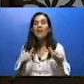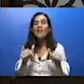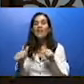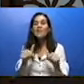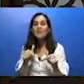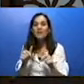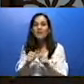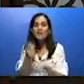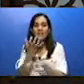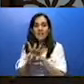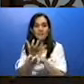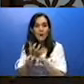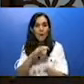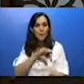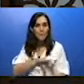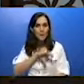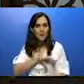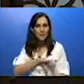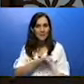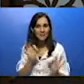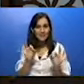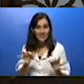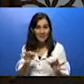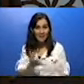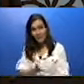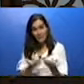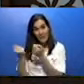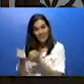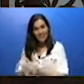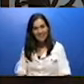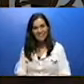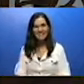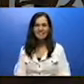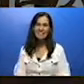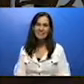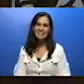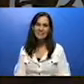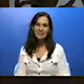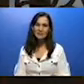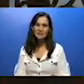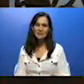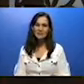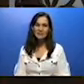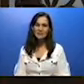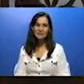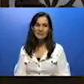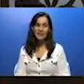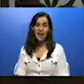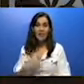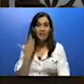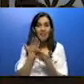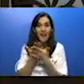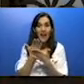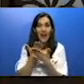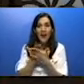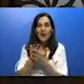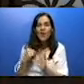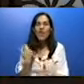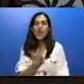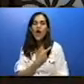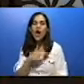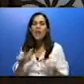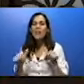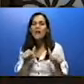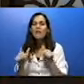trabalhar na disciplina de língua portuguesa certo vamos lá hoje nessa aula nós vamos